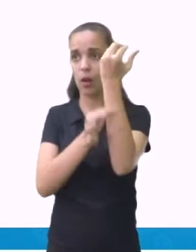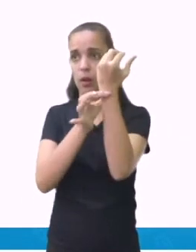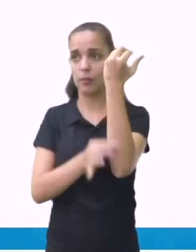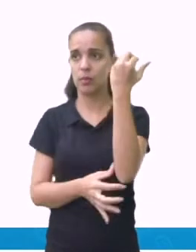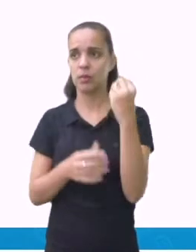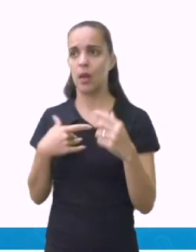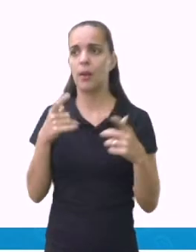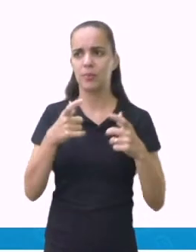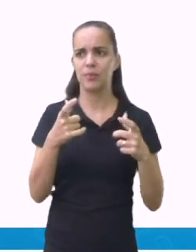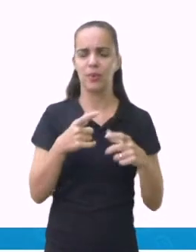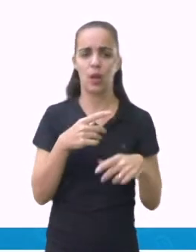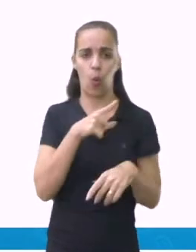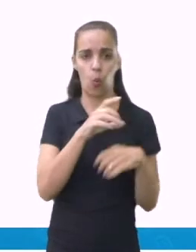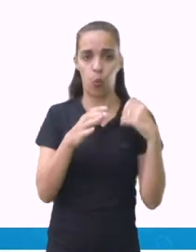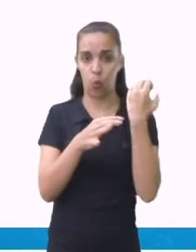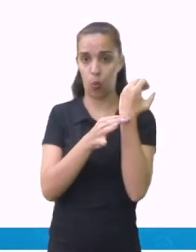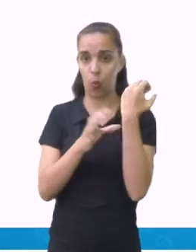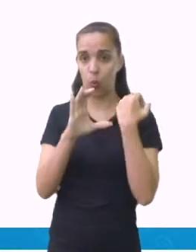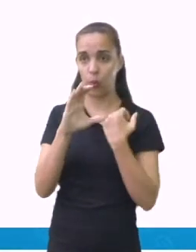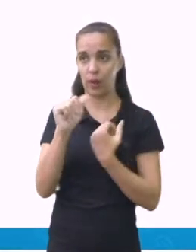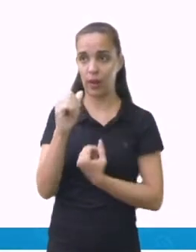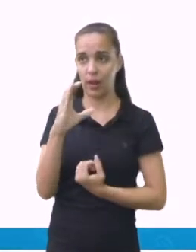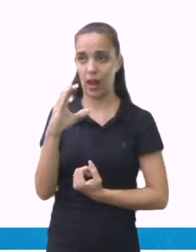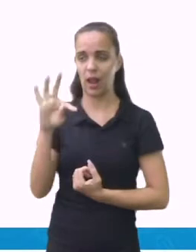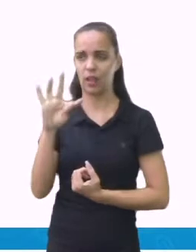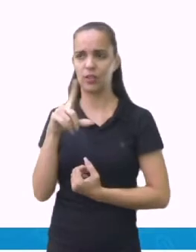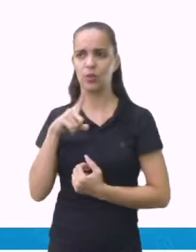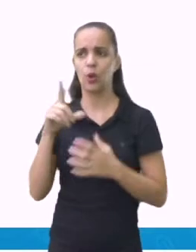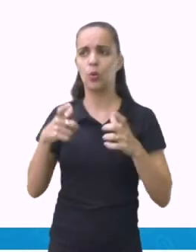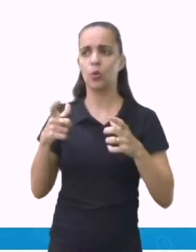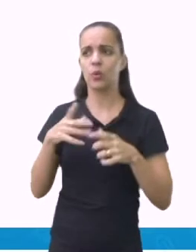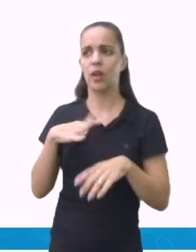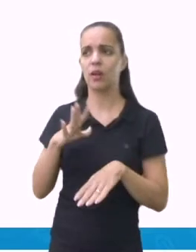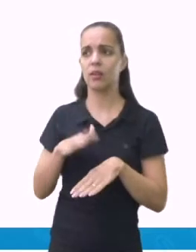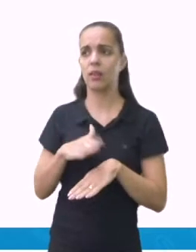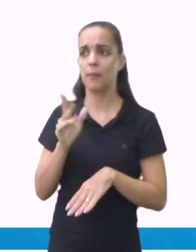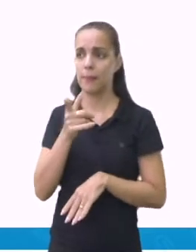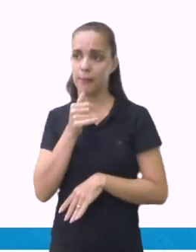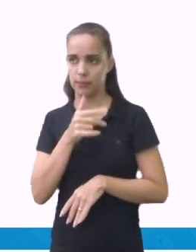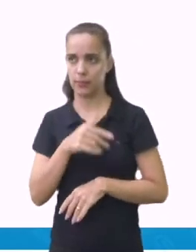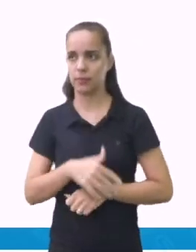num lugar mais árido, sem muita água.